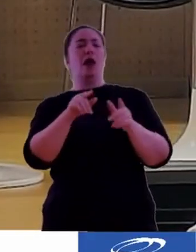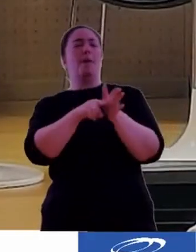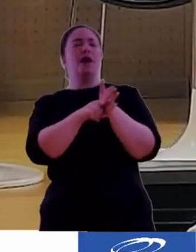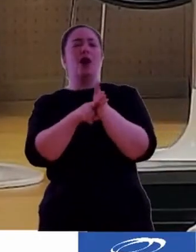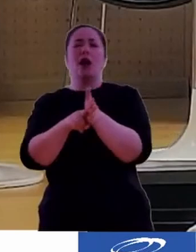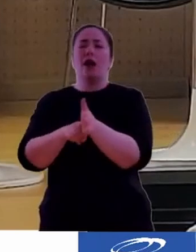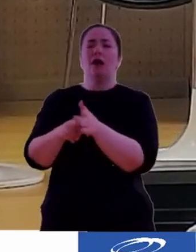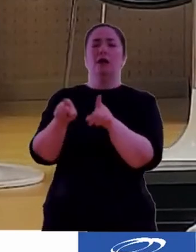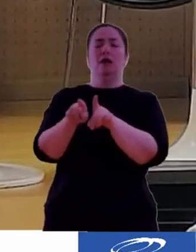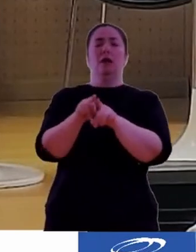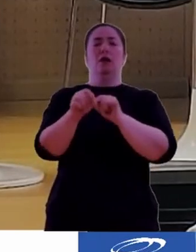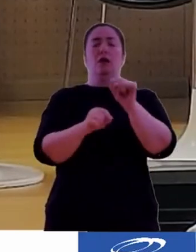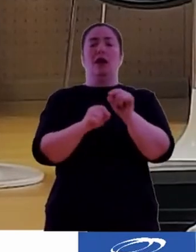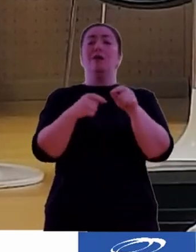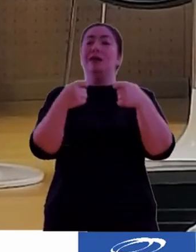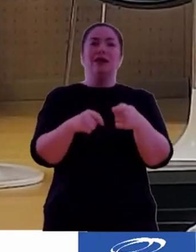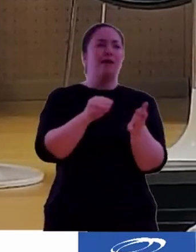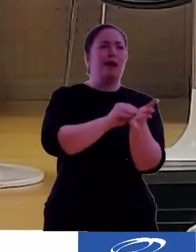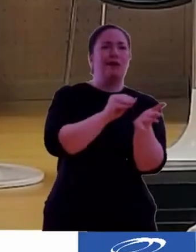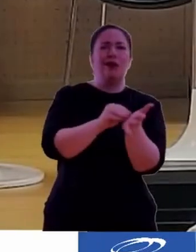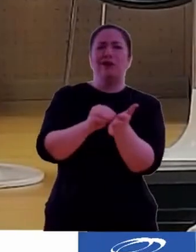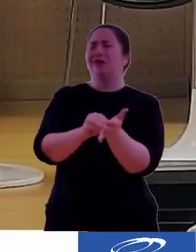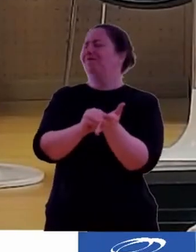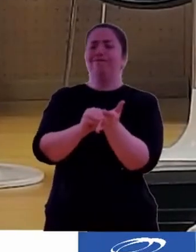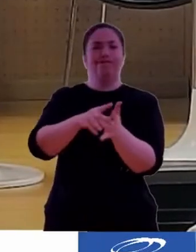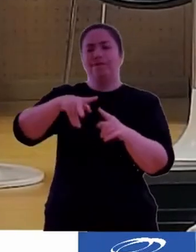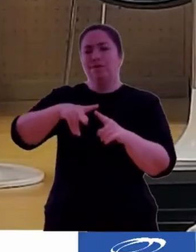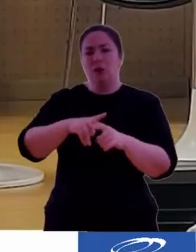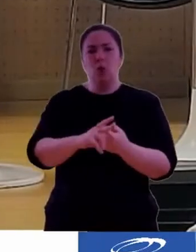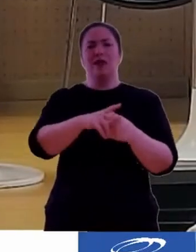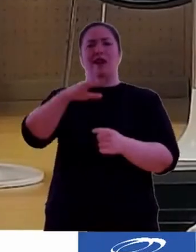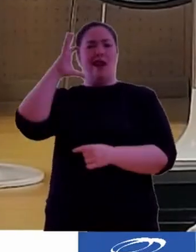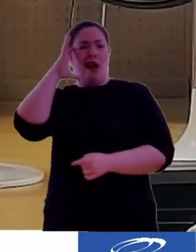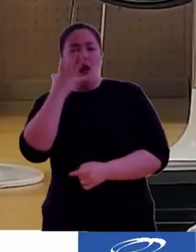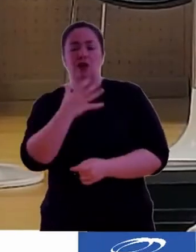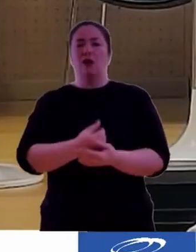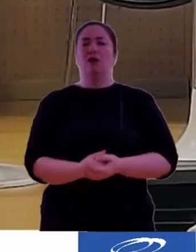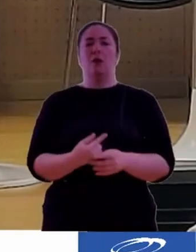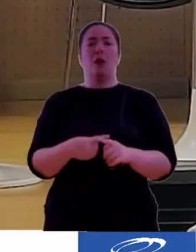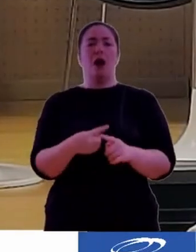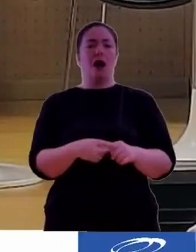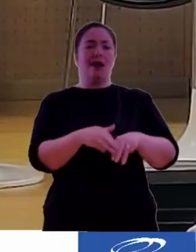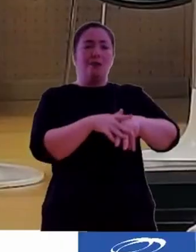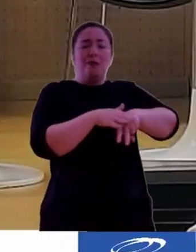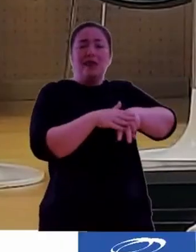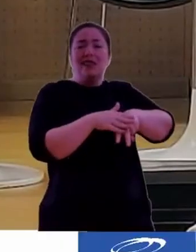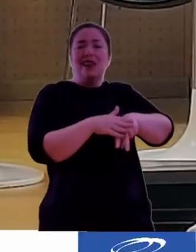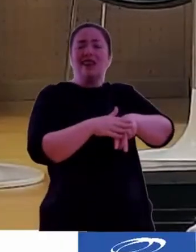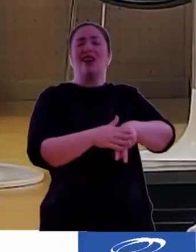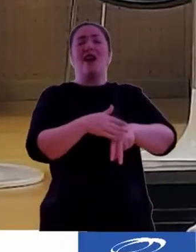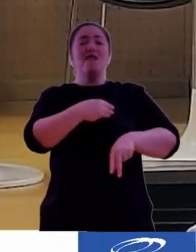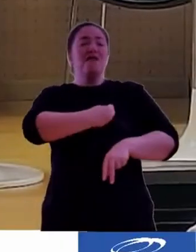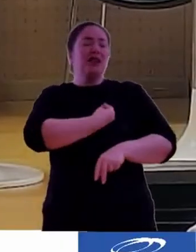e procurando suprir essas lacunas, que a gente vai conseguir, de fato, melhorar a qualidade de vida,